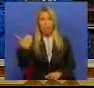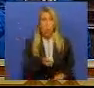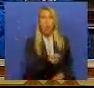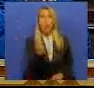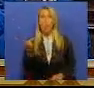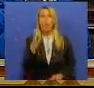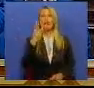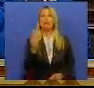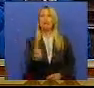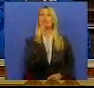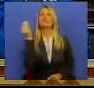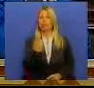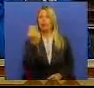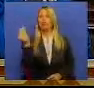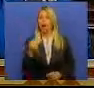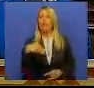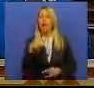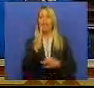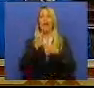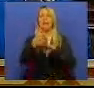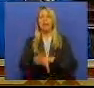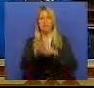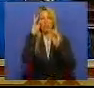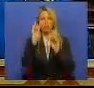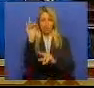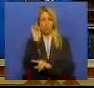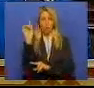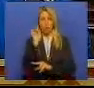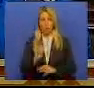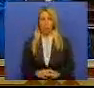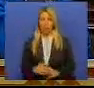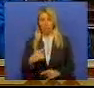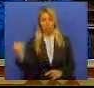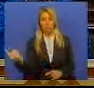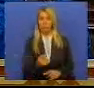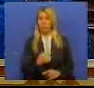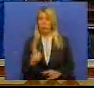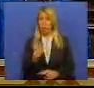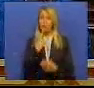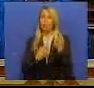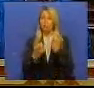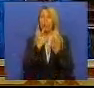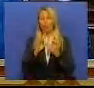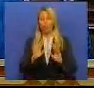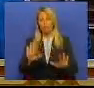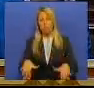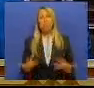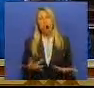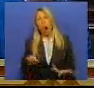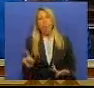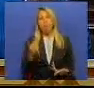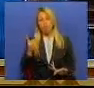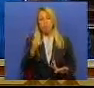têm acesso a uma educação de qualidade? Para nós, a pergunta pode, aliás, colocar-se de outra